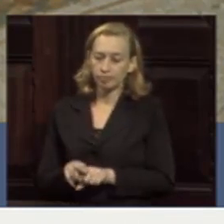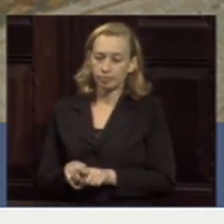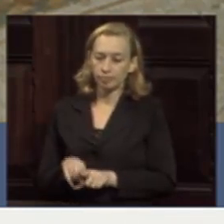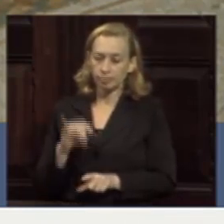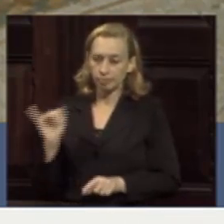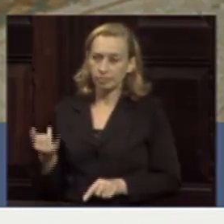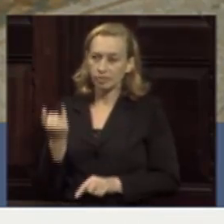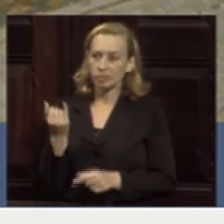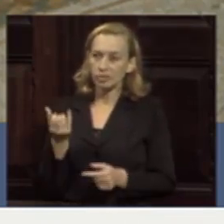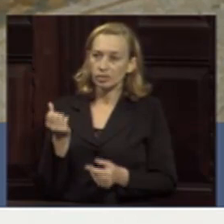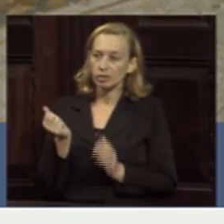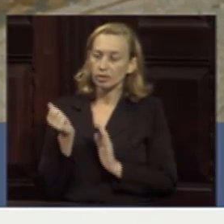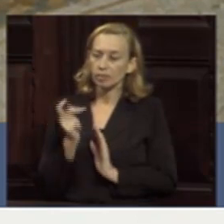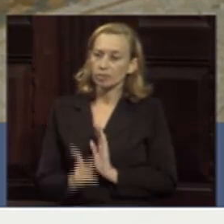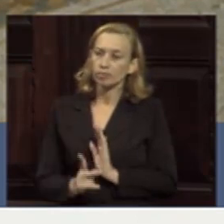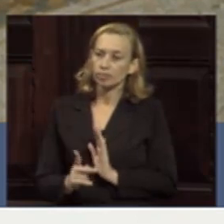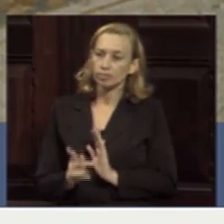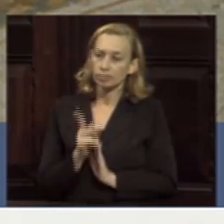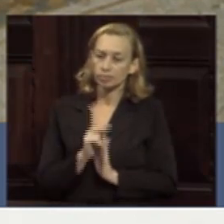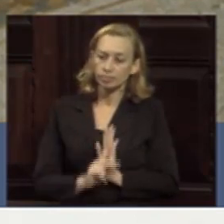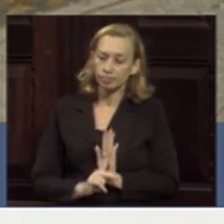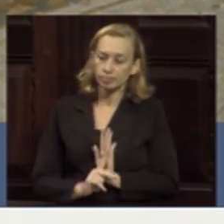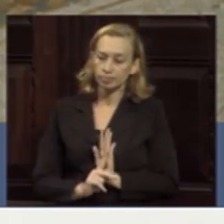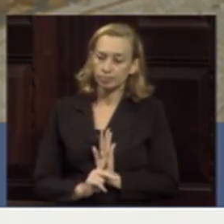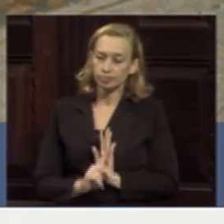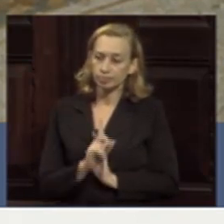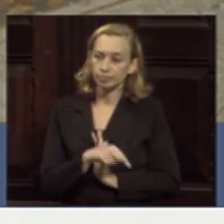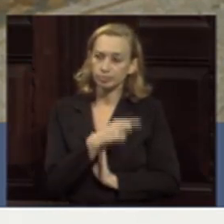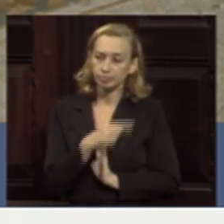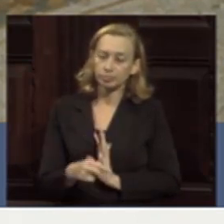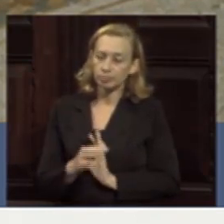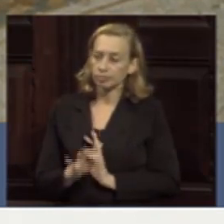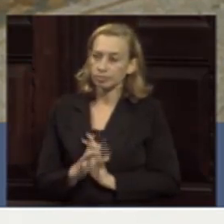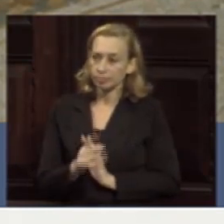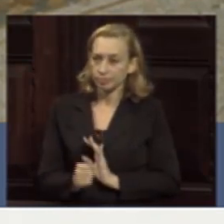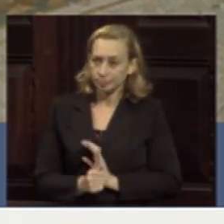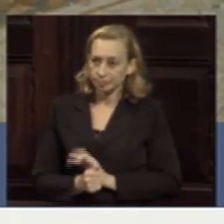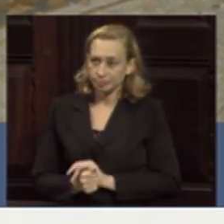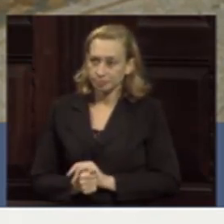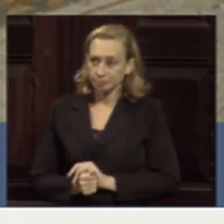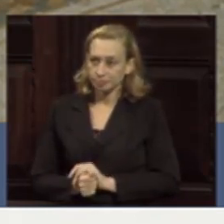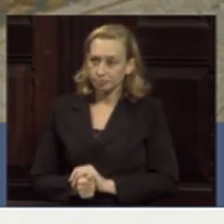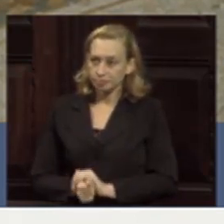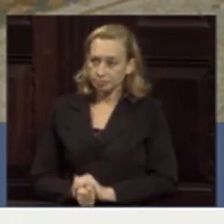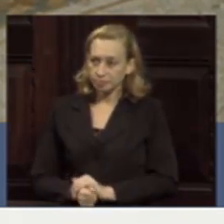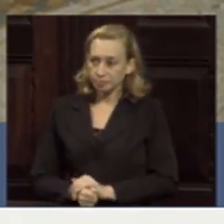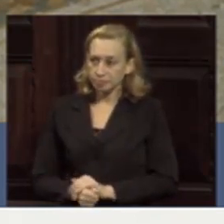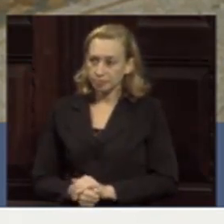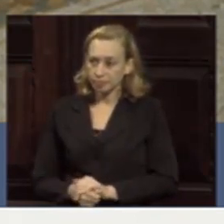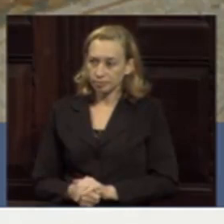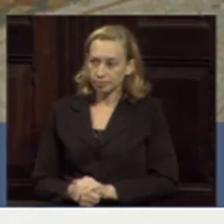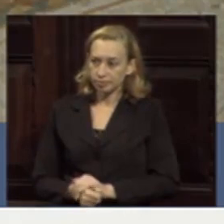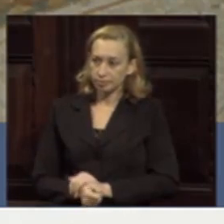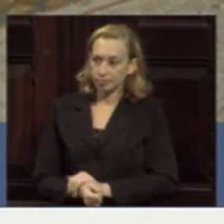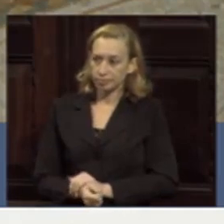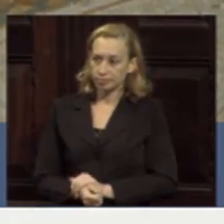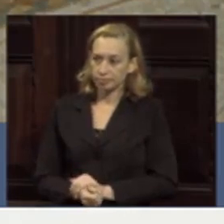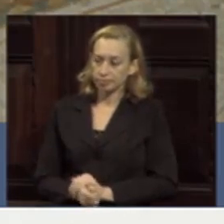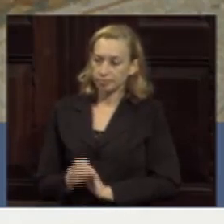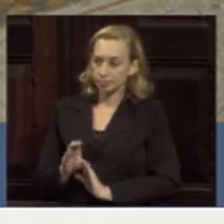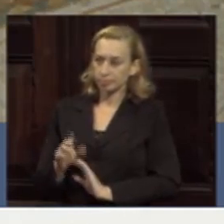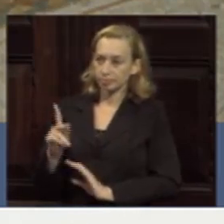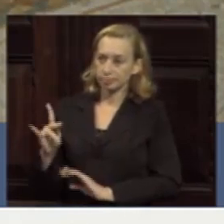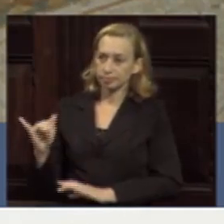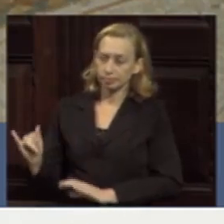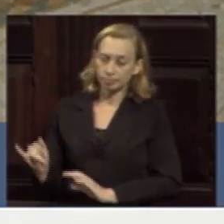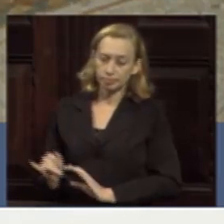CCJ para contornar a reação que houve no plenário em relação ao relatório da CPI, a um dos itens. Então é